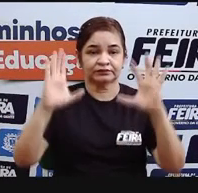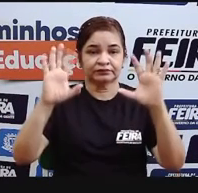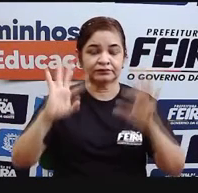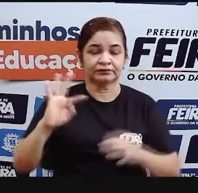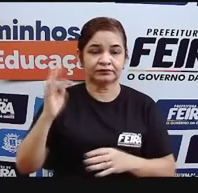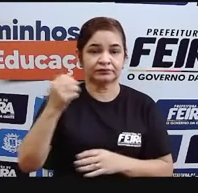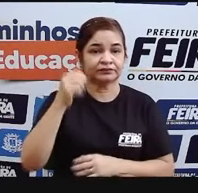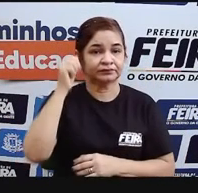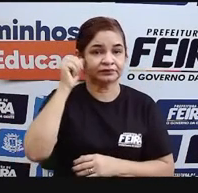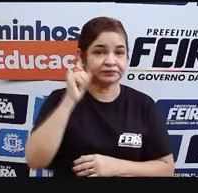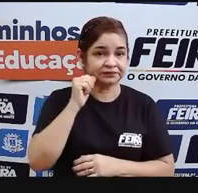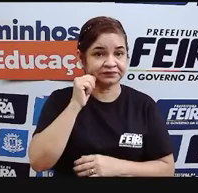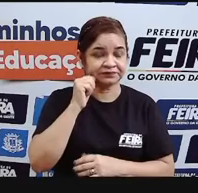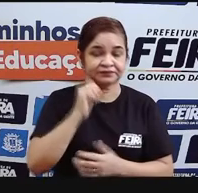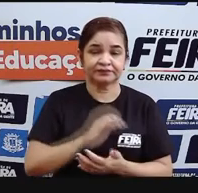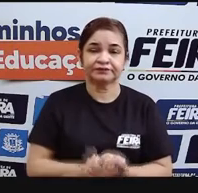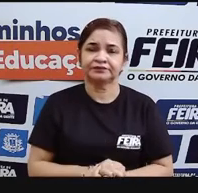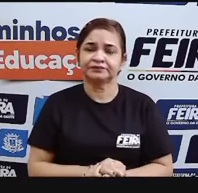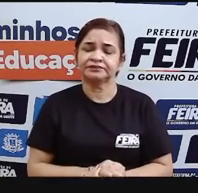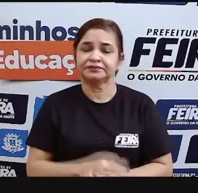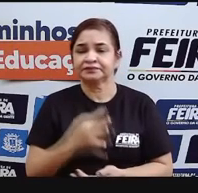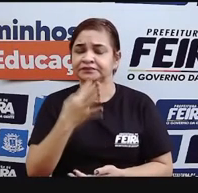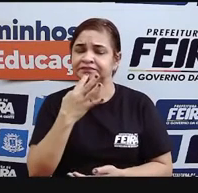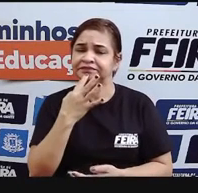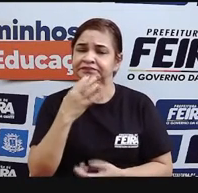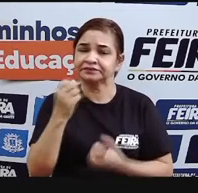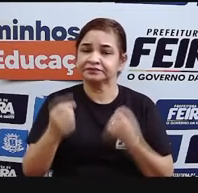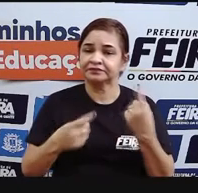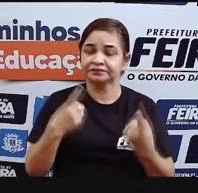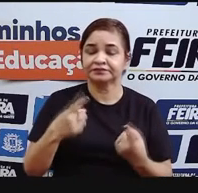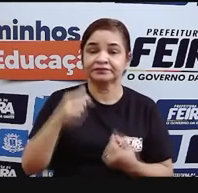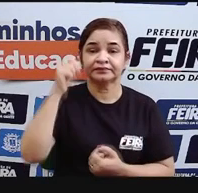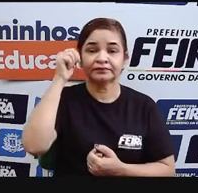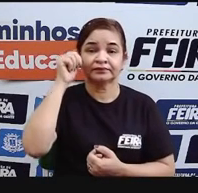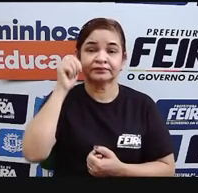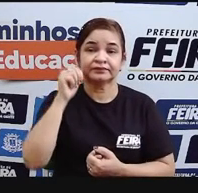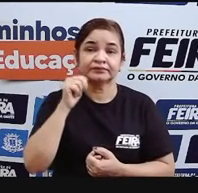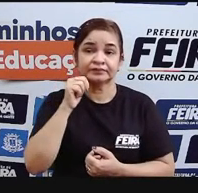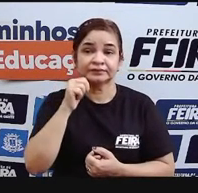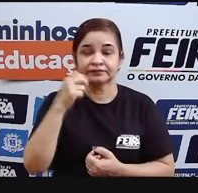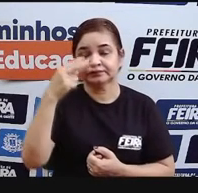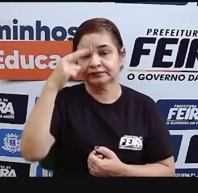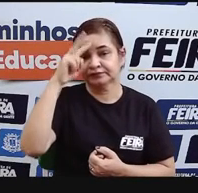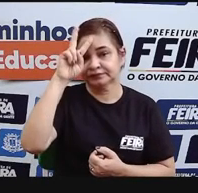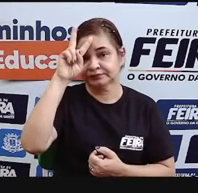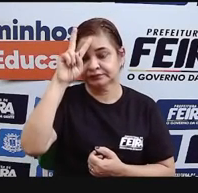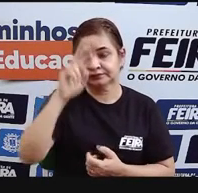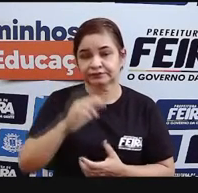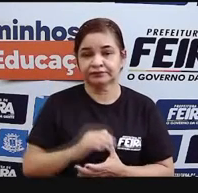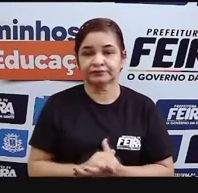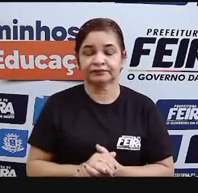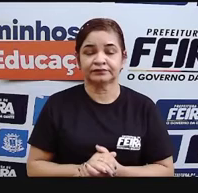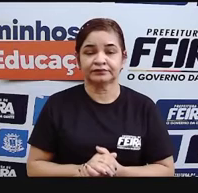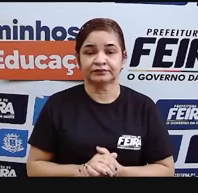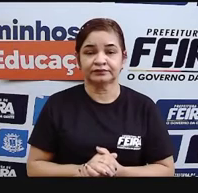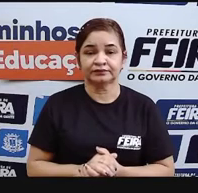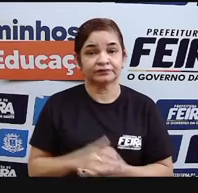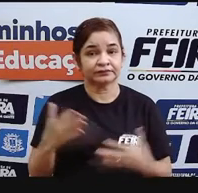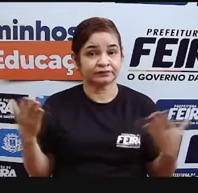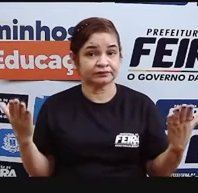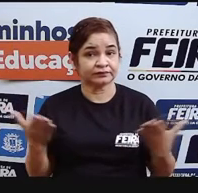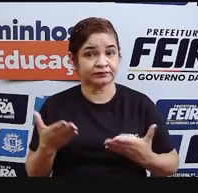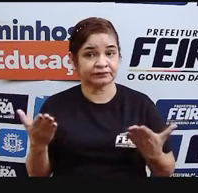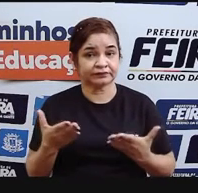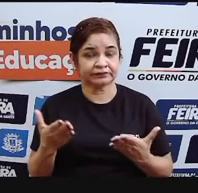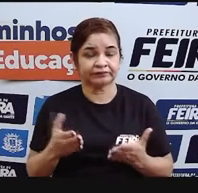as mulheres, porque a gente vai conhecer um pouco sobre as mulheres na história. Nessa aula, nós